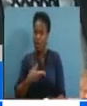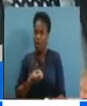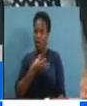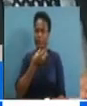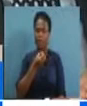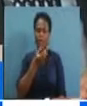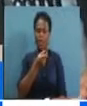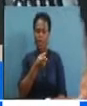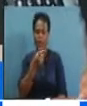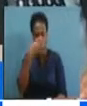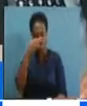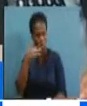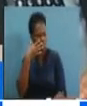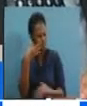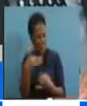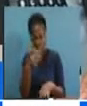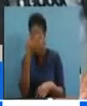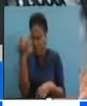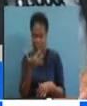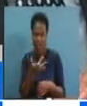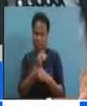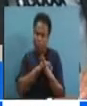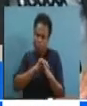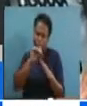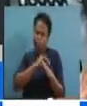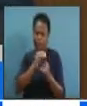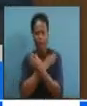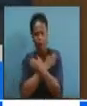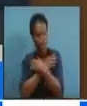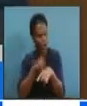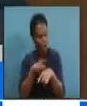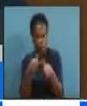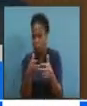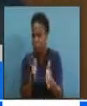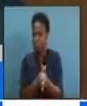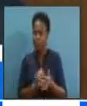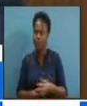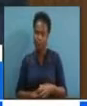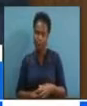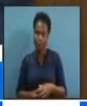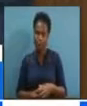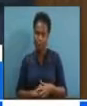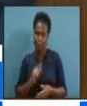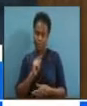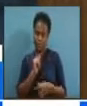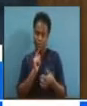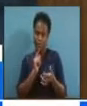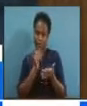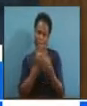ser humilde e afável, um amigo de todas as horas. Meu confidente,